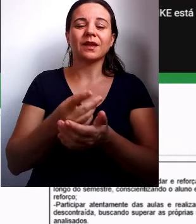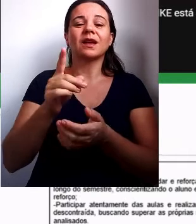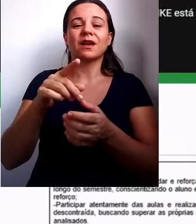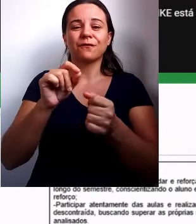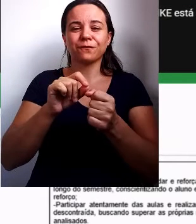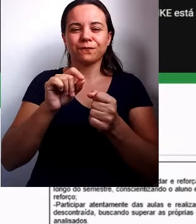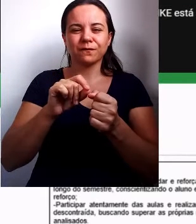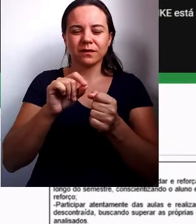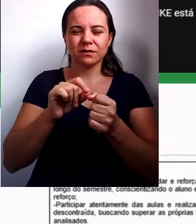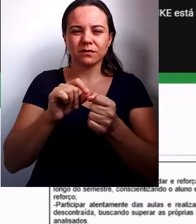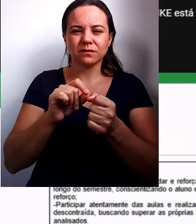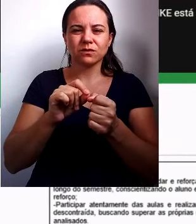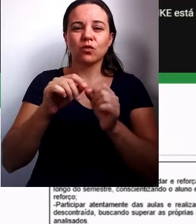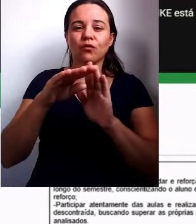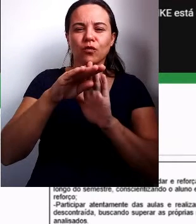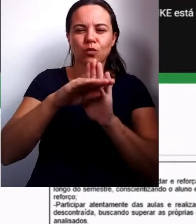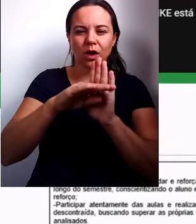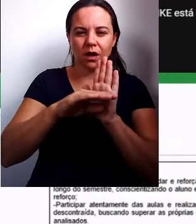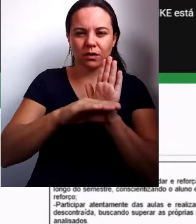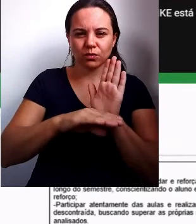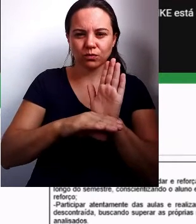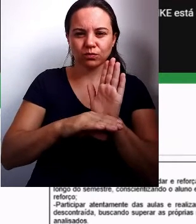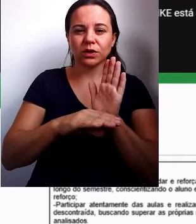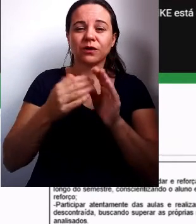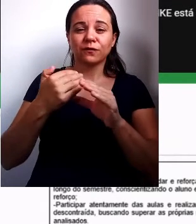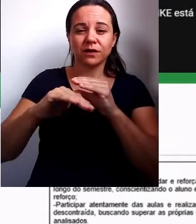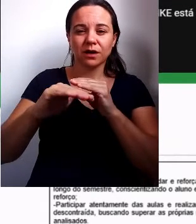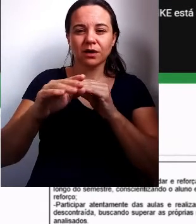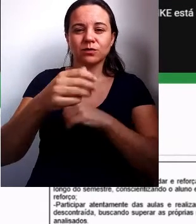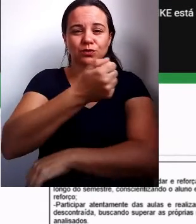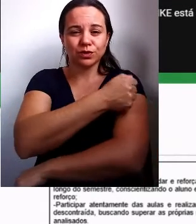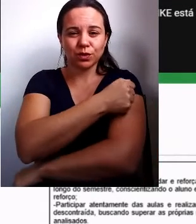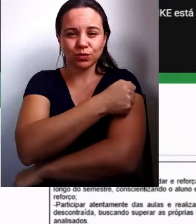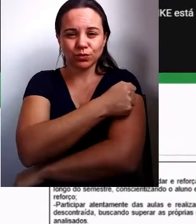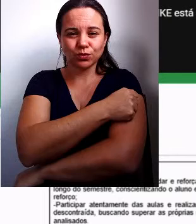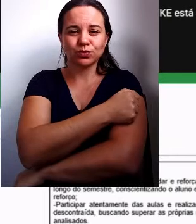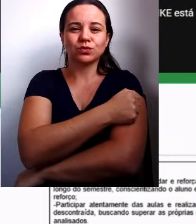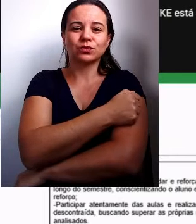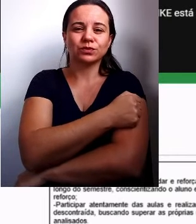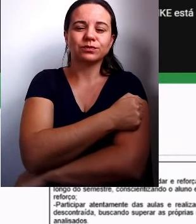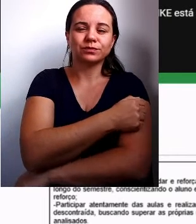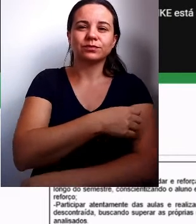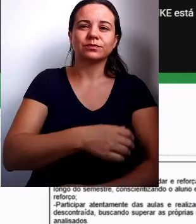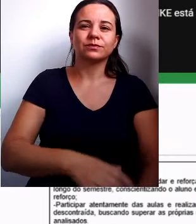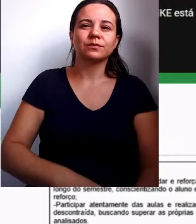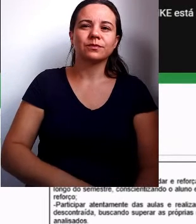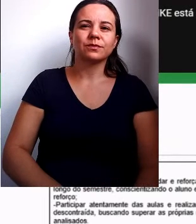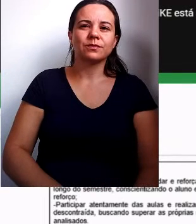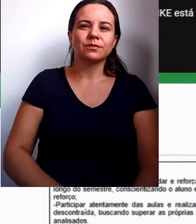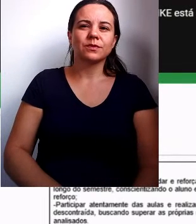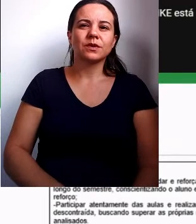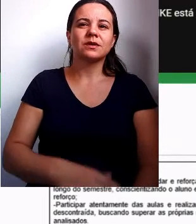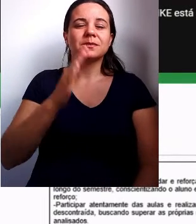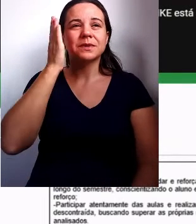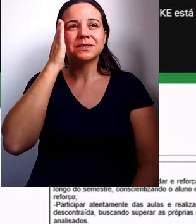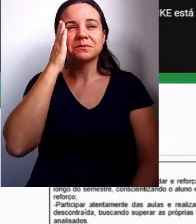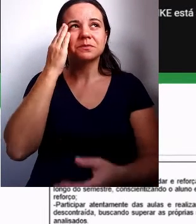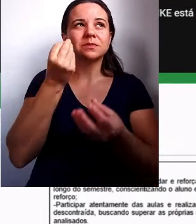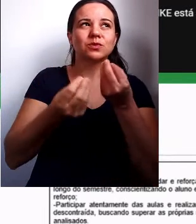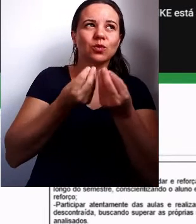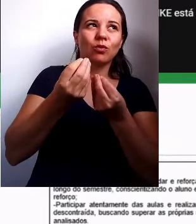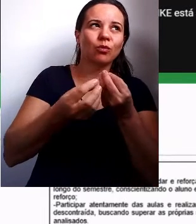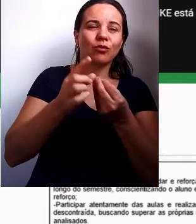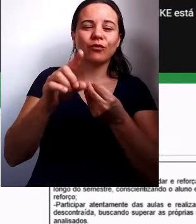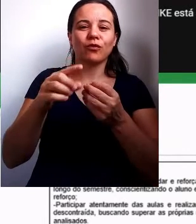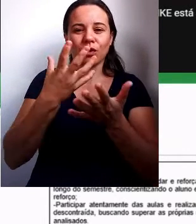foi feito, né, a execução do formulário que foi enviado para os alunos referente à execução do aplicativo,